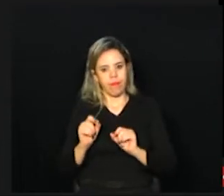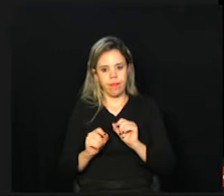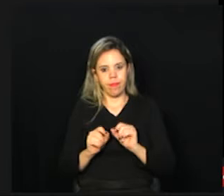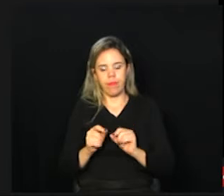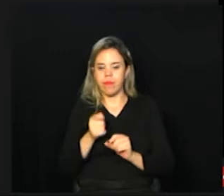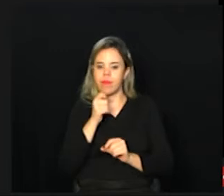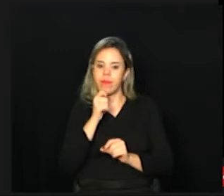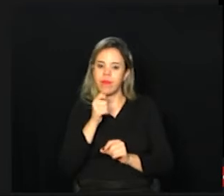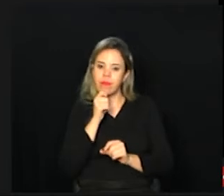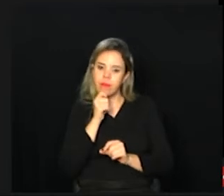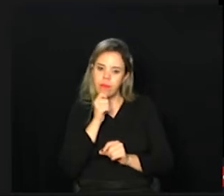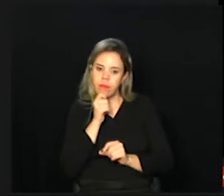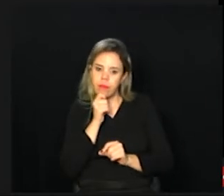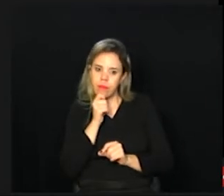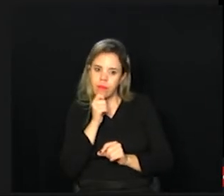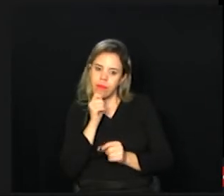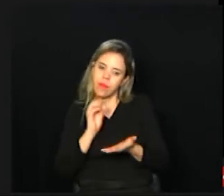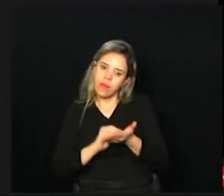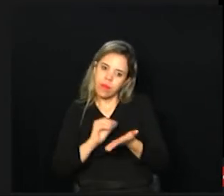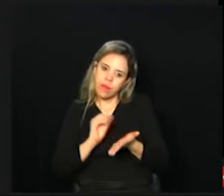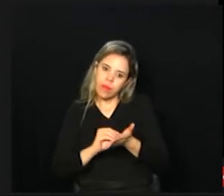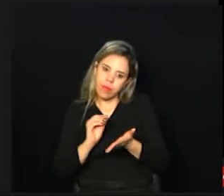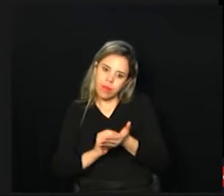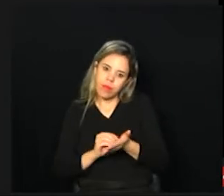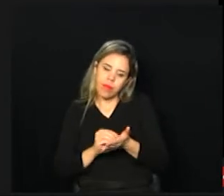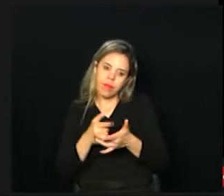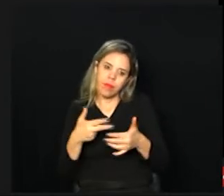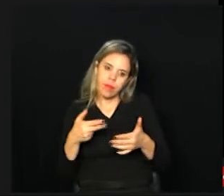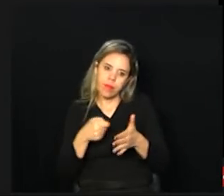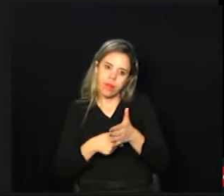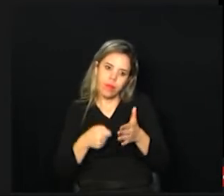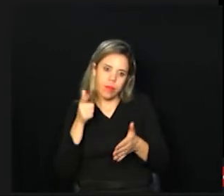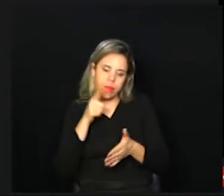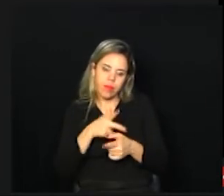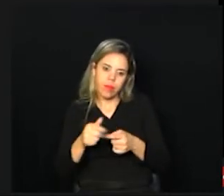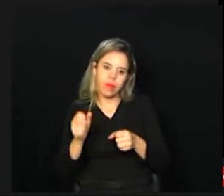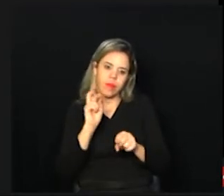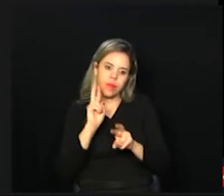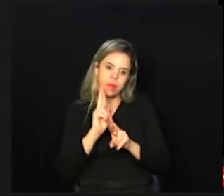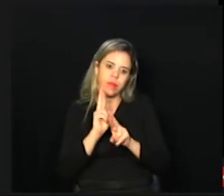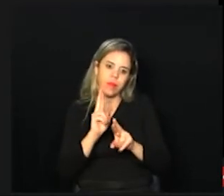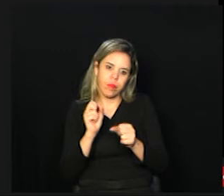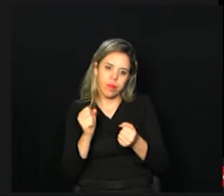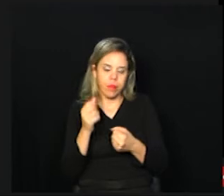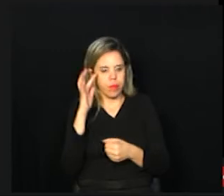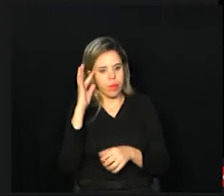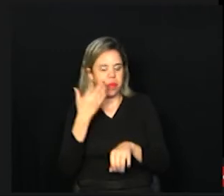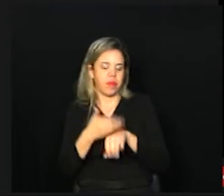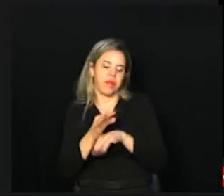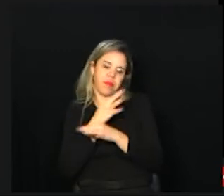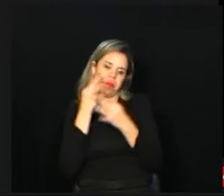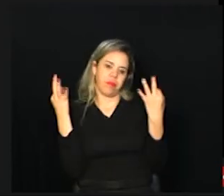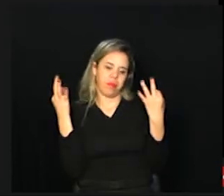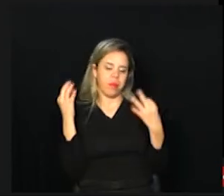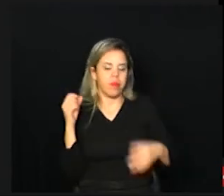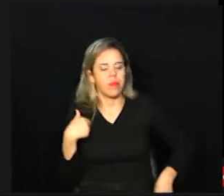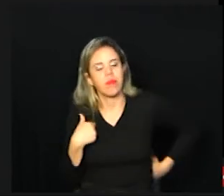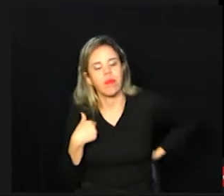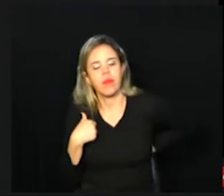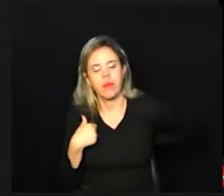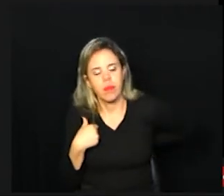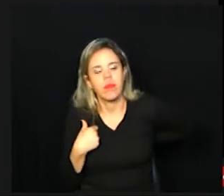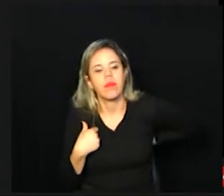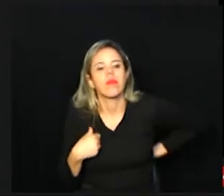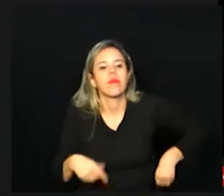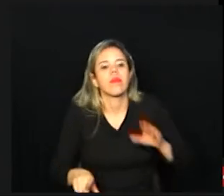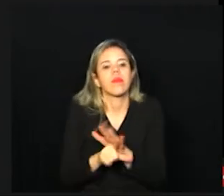está muito abaixo do esperado. Na teoria ele é perfeito. Entendeu? A lei, na